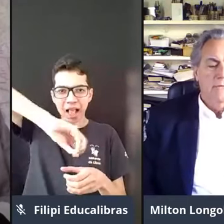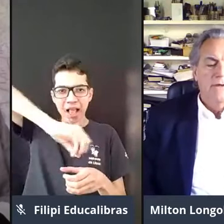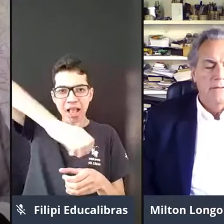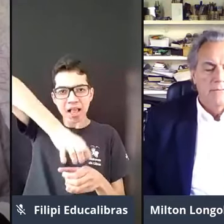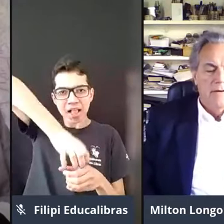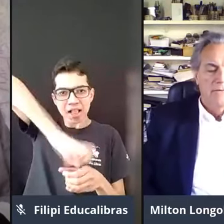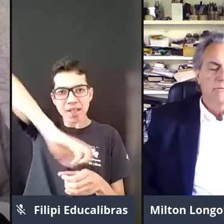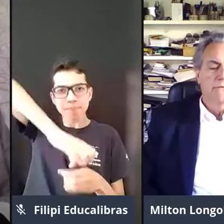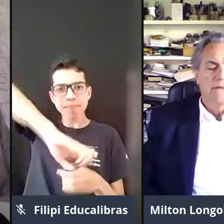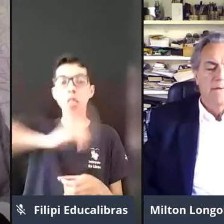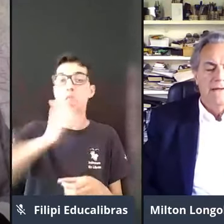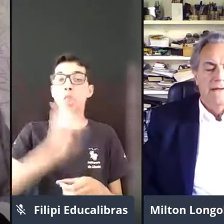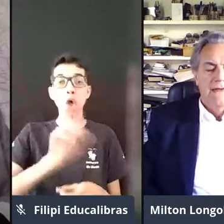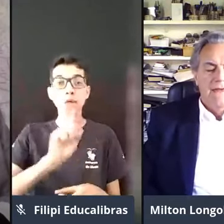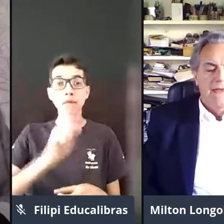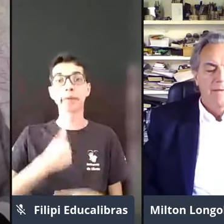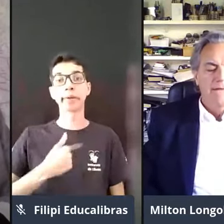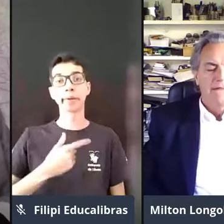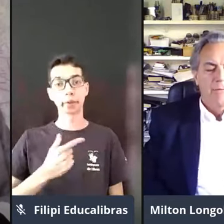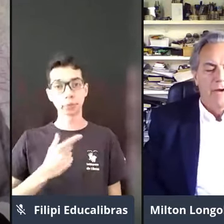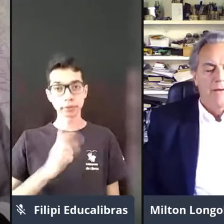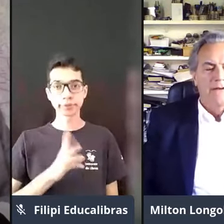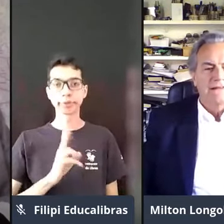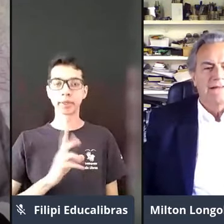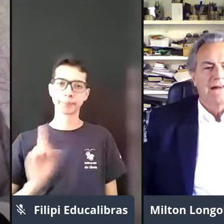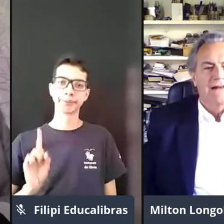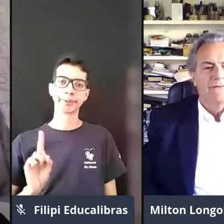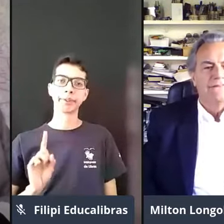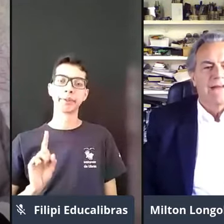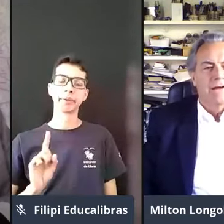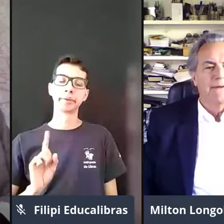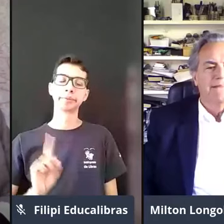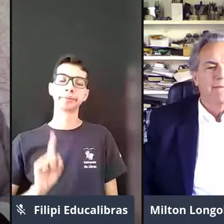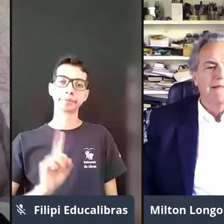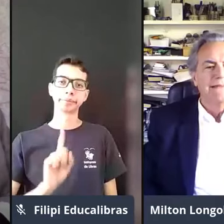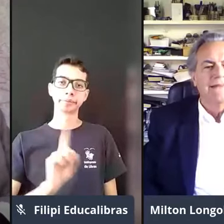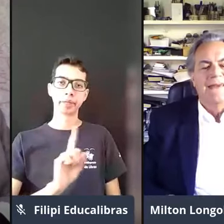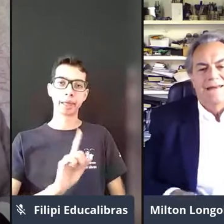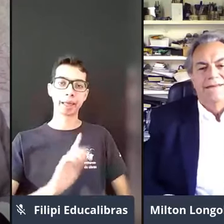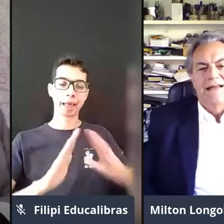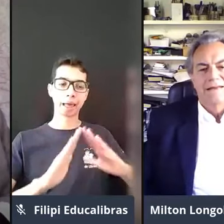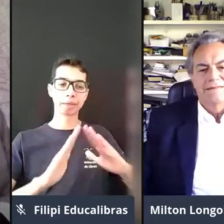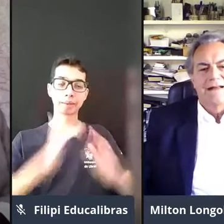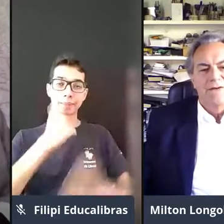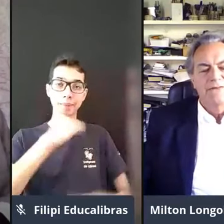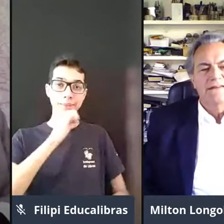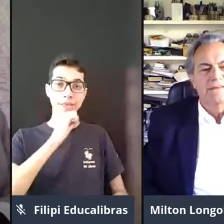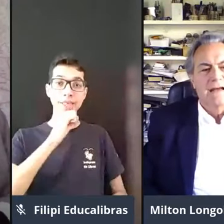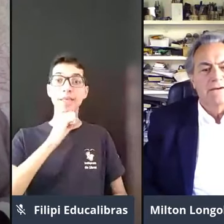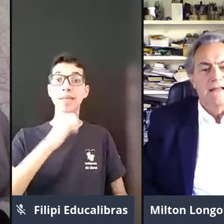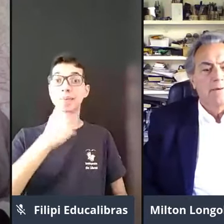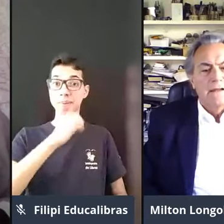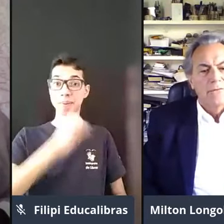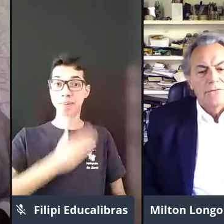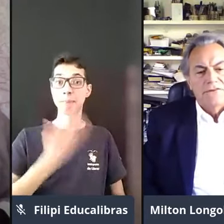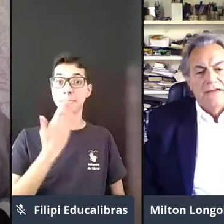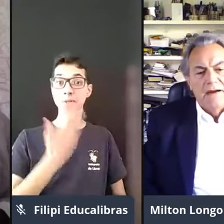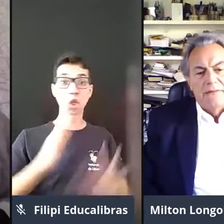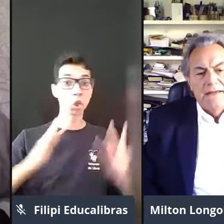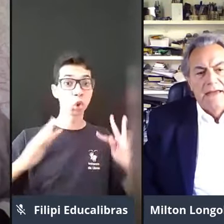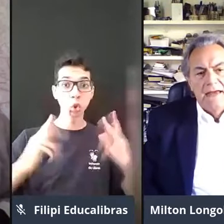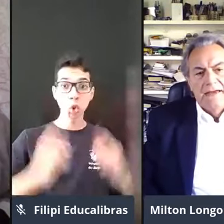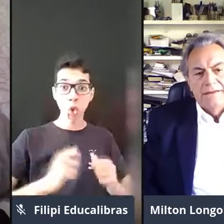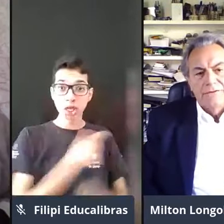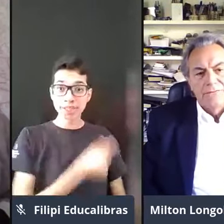eu ia no mínimo uma vez por semana, ela pedia para eu abrir as garrafas de água para a semana inteira, lá, as garrafinhas de água dela, porque ela não